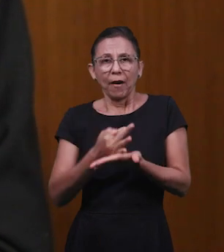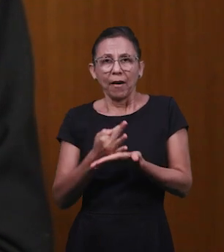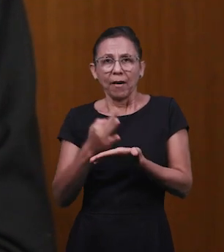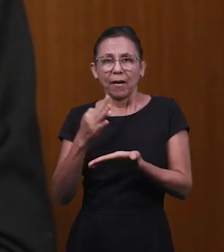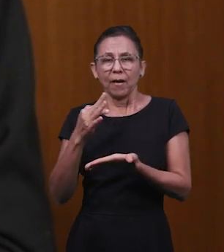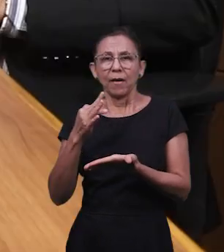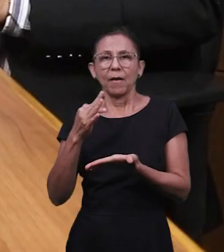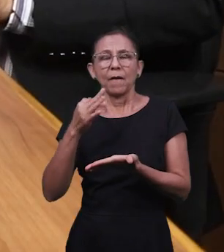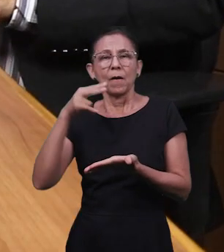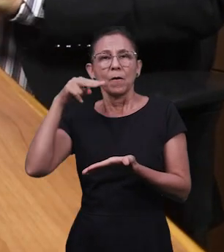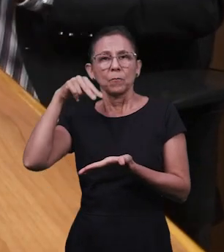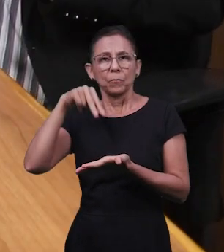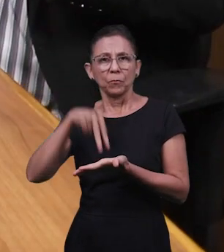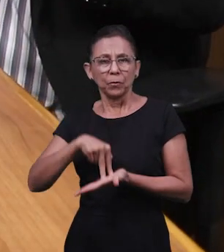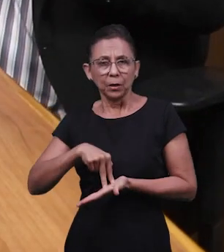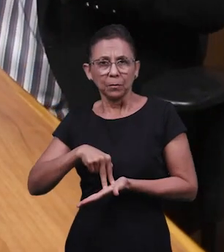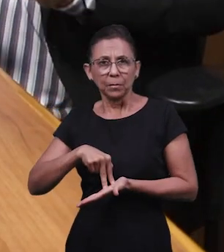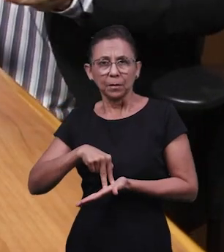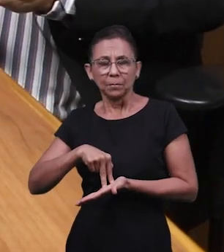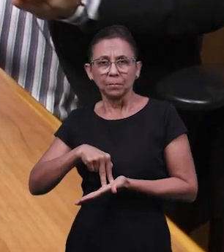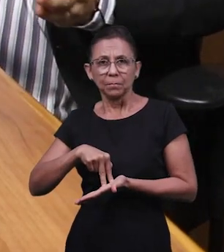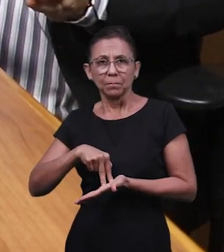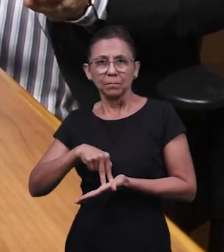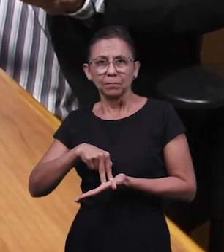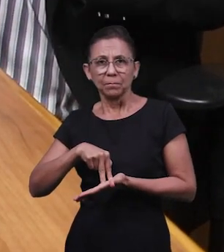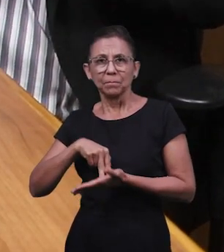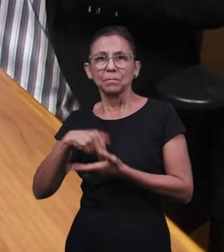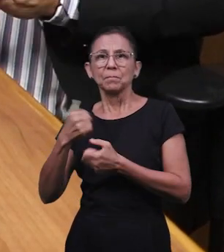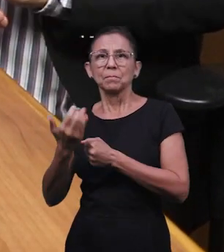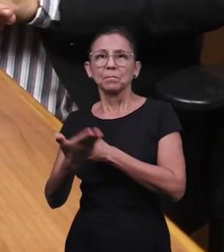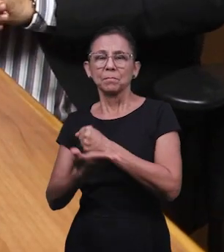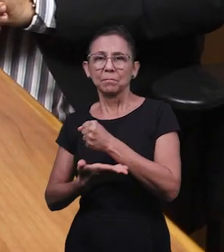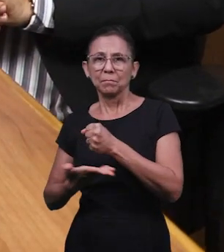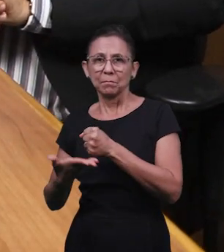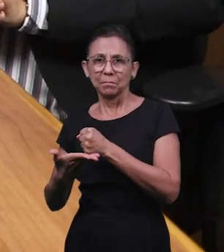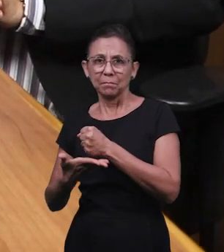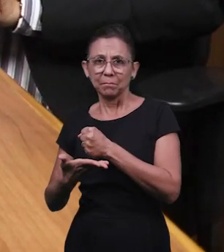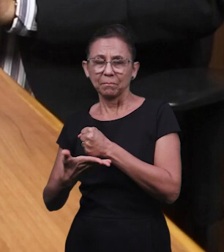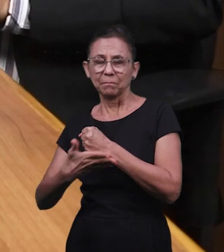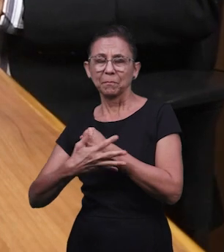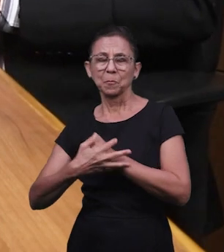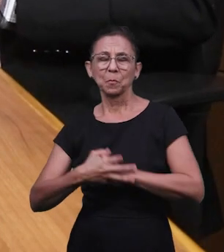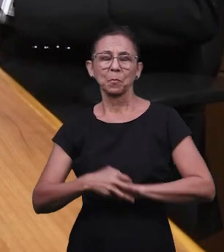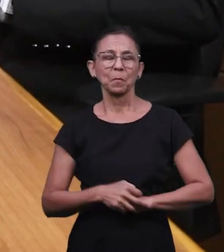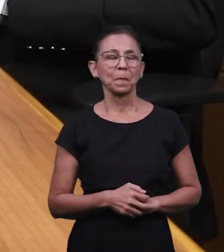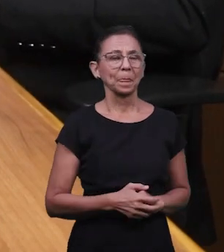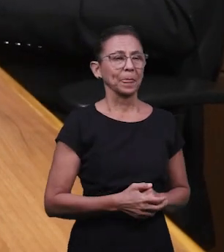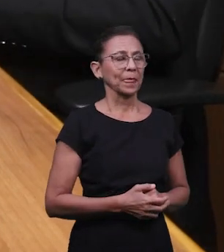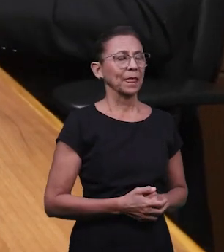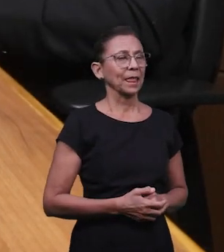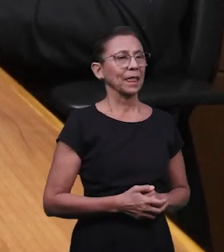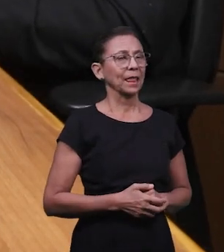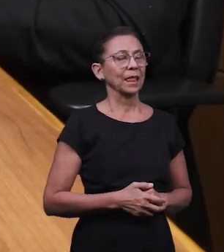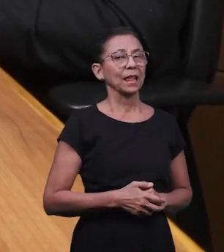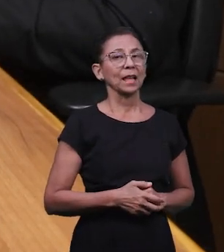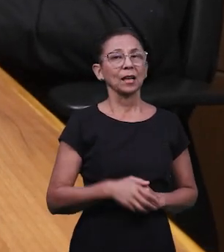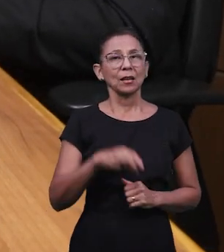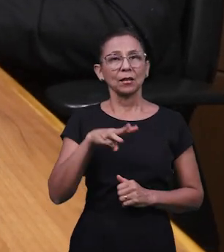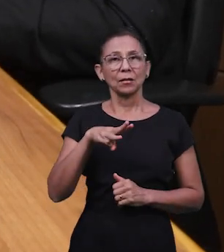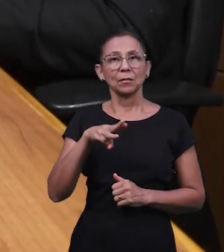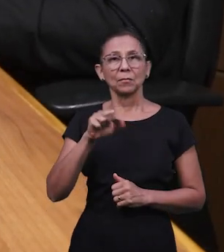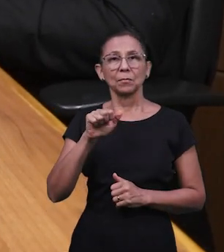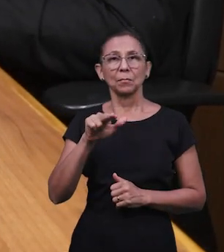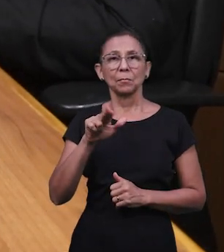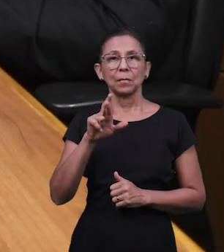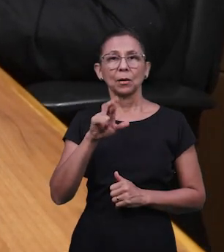Firme Fundamento. E para tratar desse assunto, mais uma vez, eu recebo aqui o pastor Maurílio Martins. Maurílio, Pai do Senhor, seja bem-vindo.